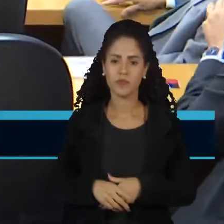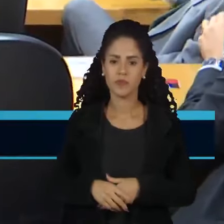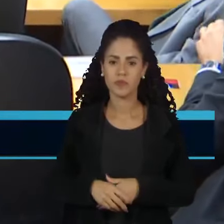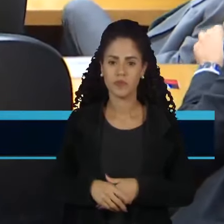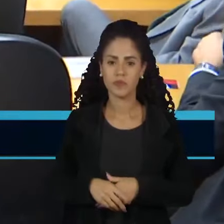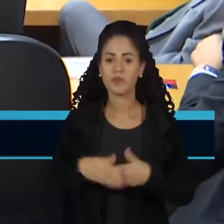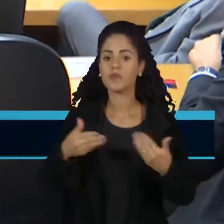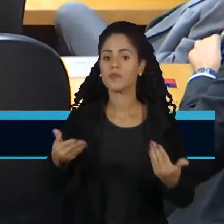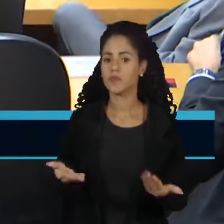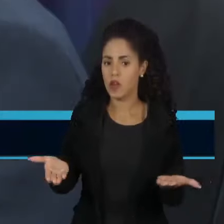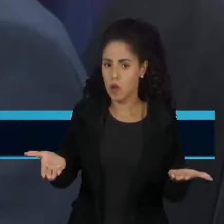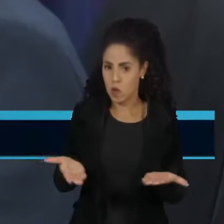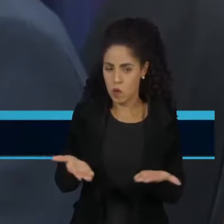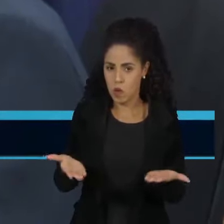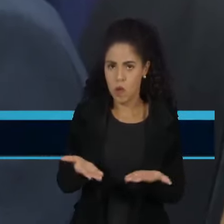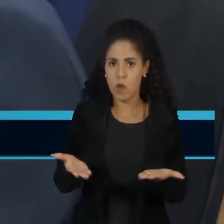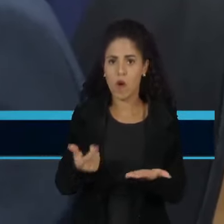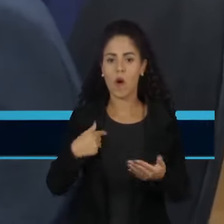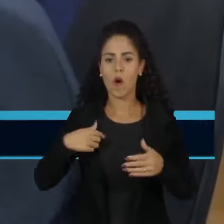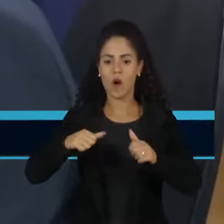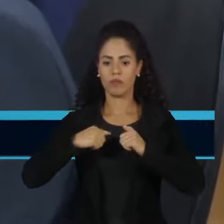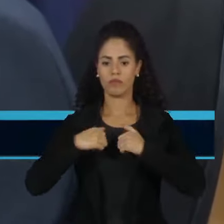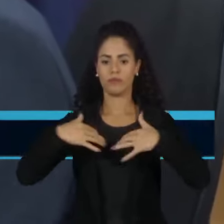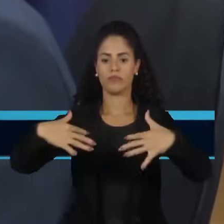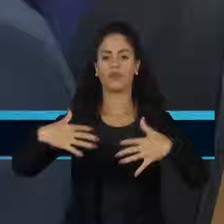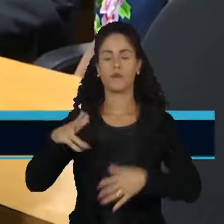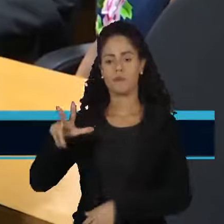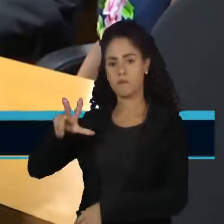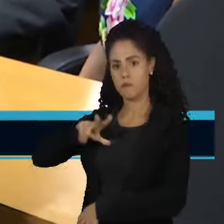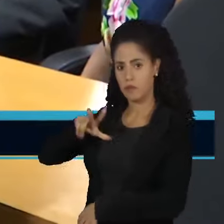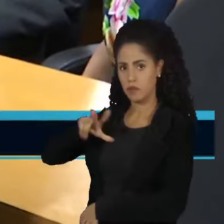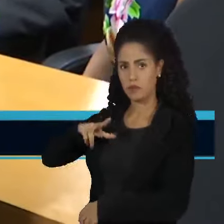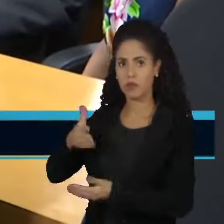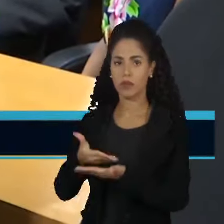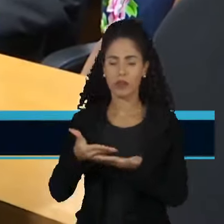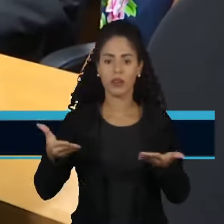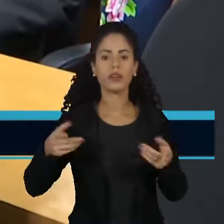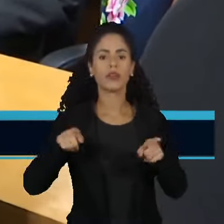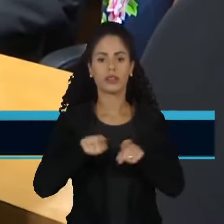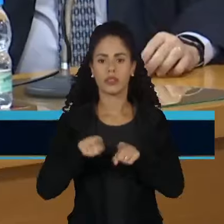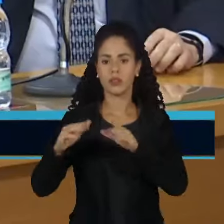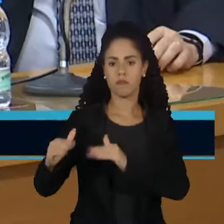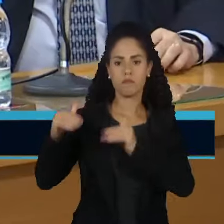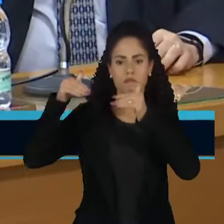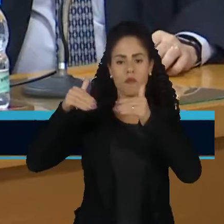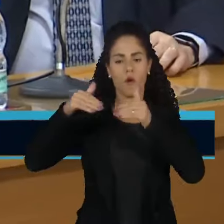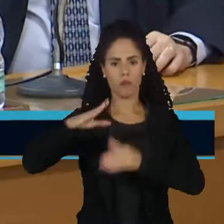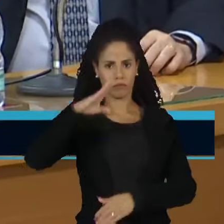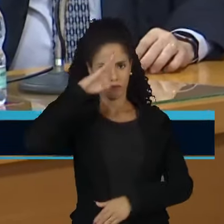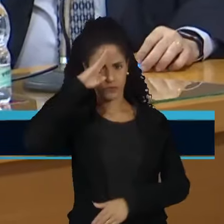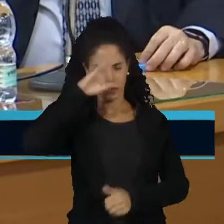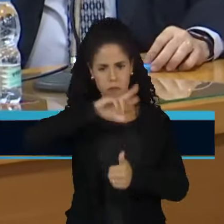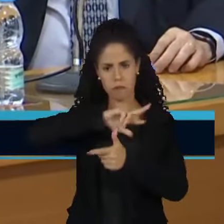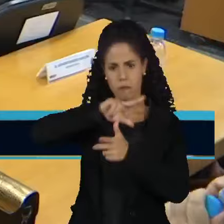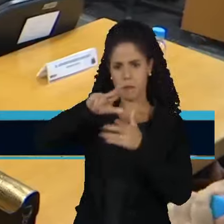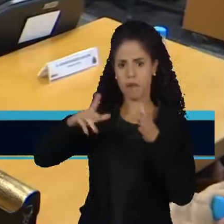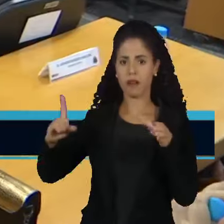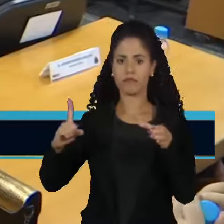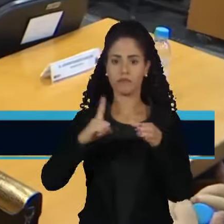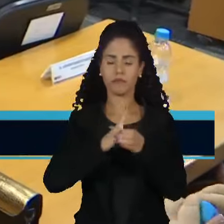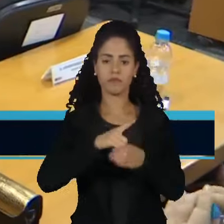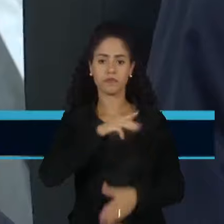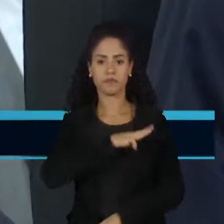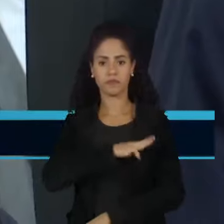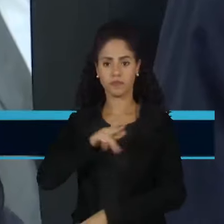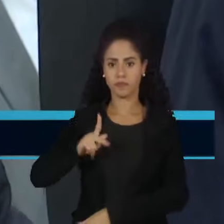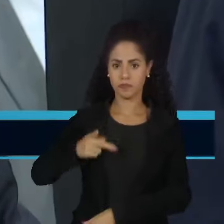A posse foi oficializada numa cerimônia fechada, com autoridades da sociedade civil, militares e integrantes do Ministério Público de